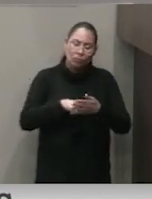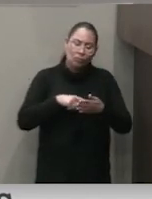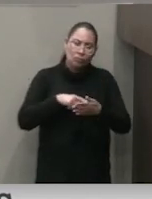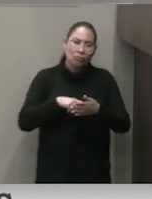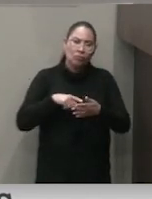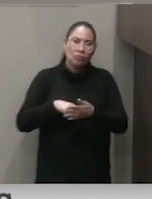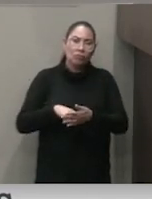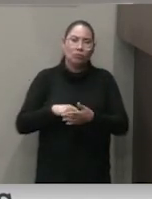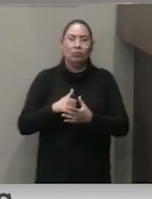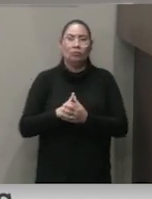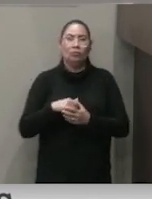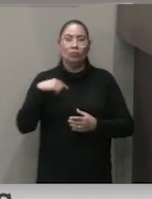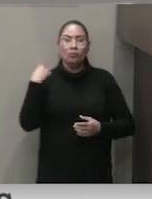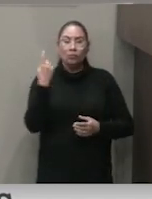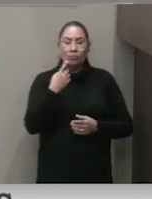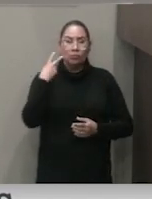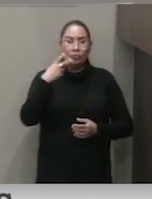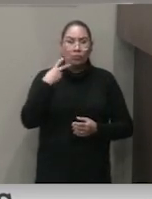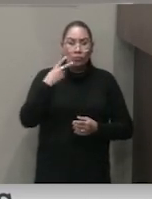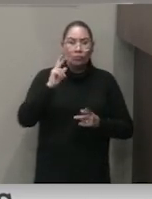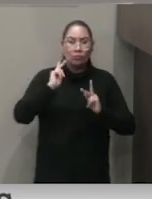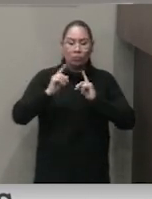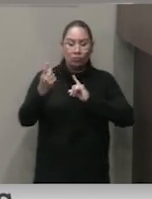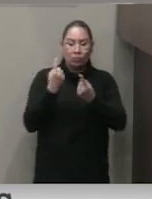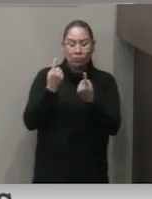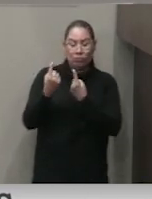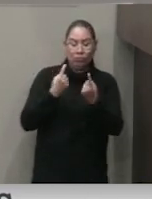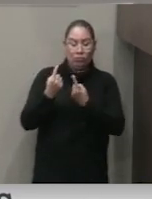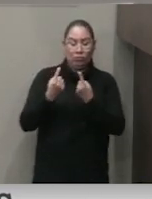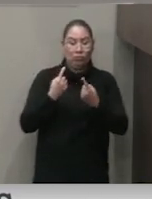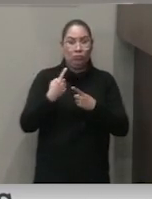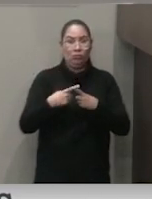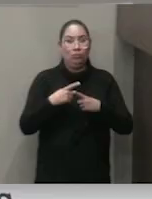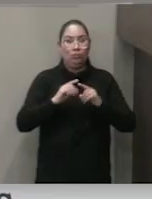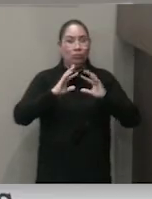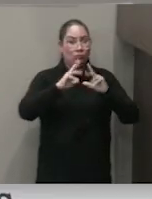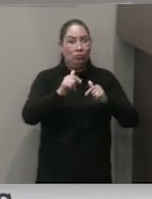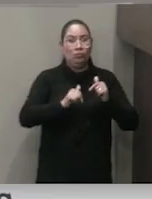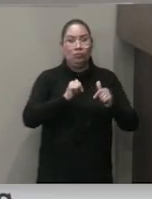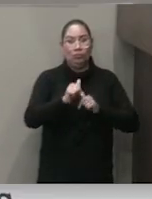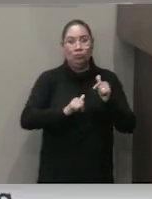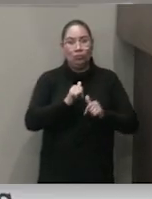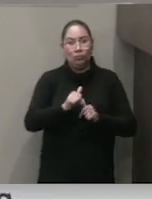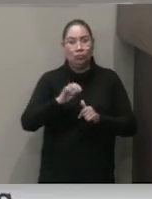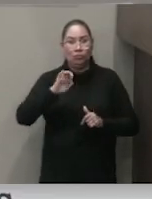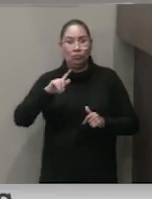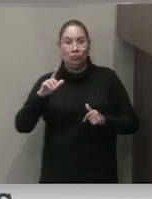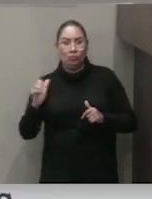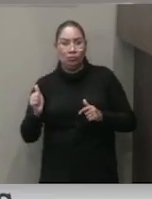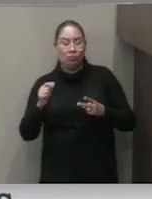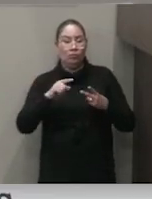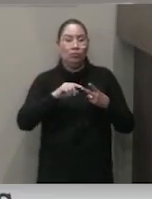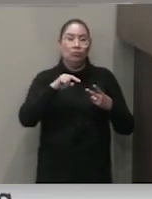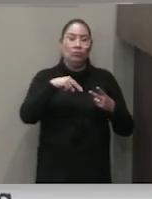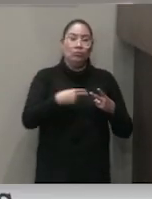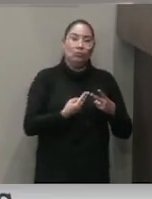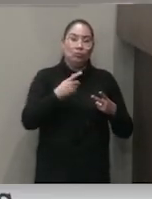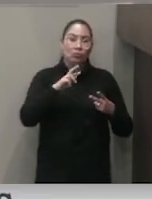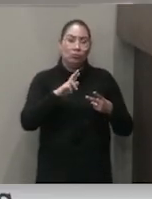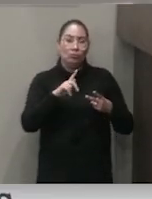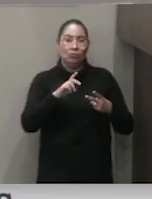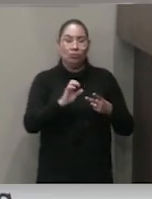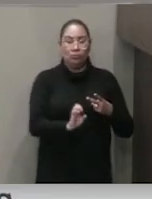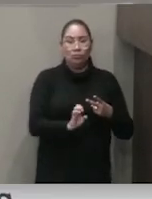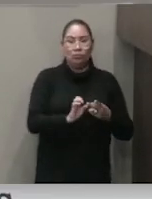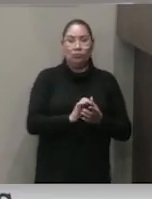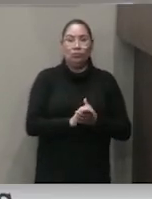os gabinetes com uma demanda absurda, porque todo mundo aqui trabalha, ou para a EGEA ou para a RGE.